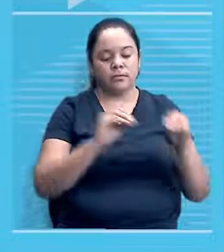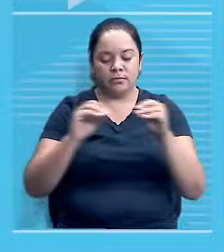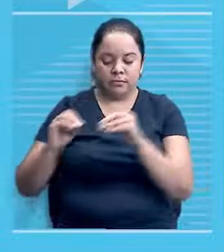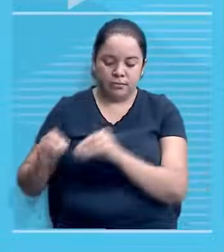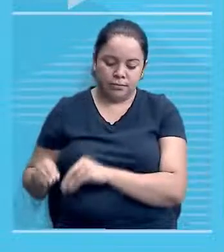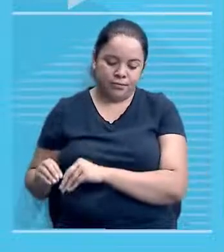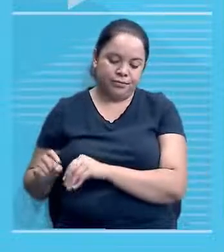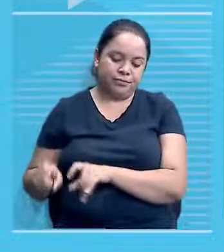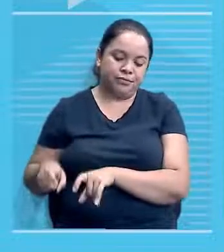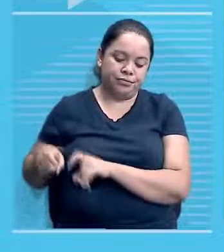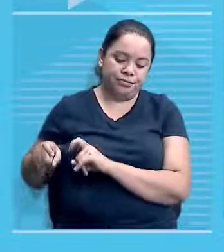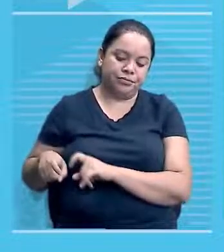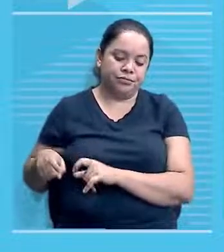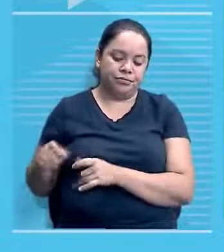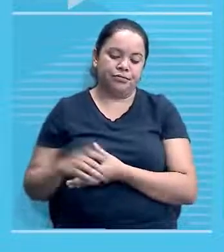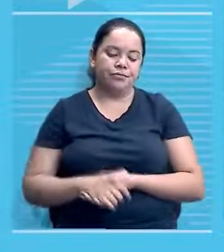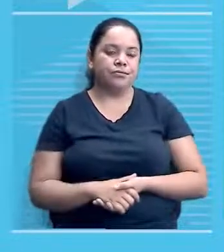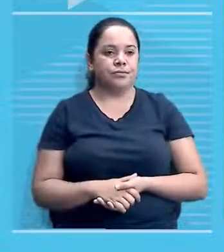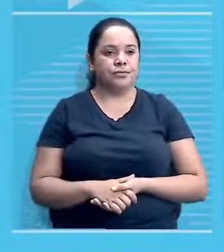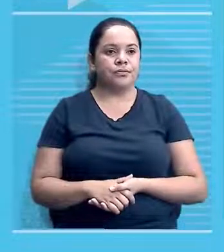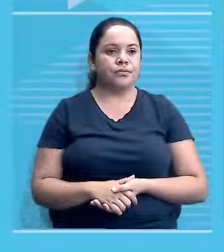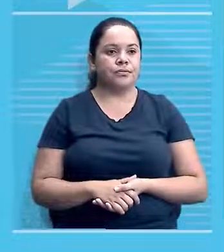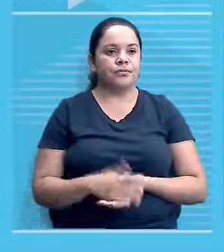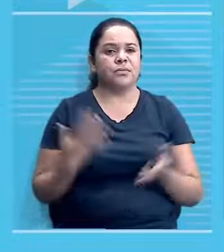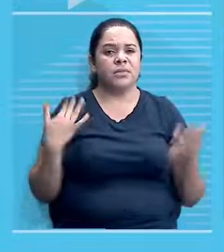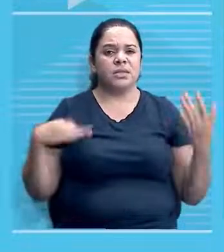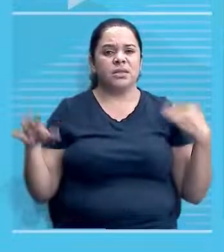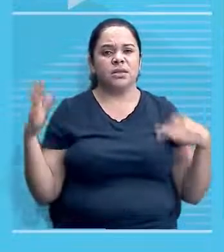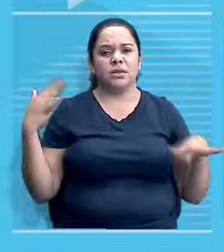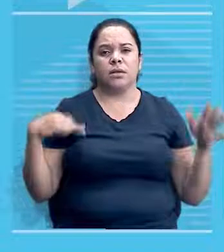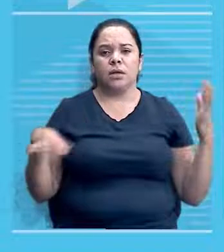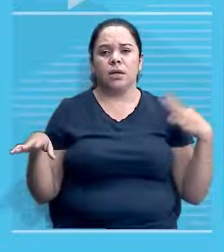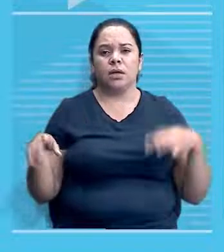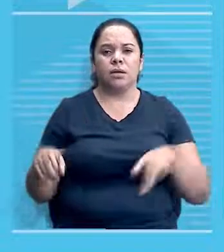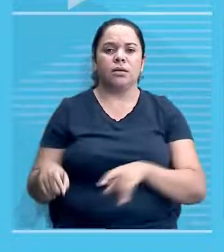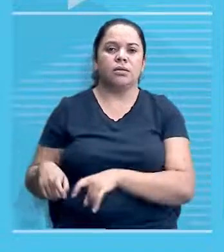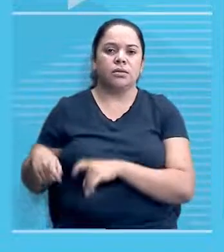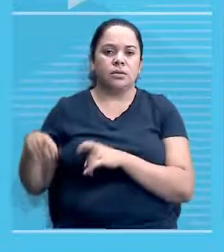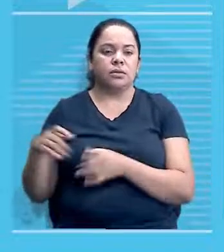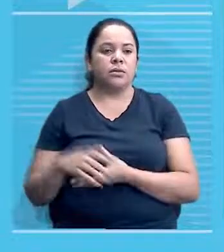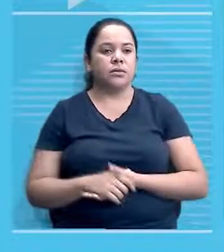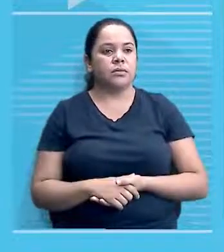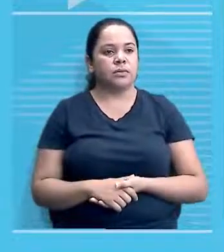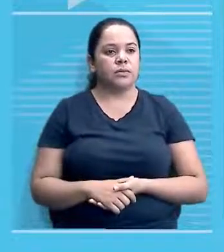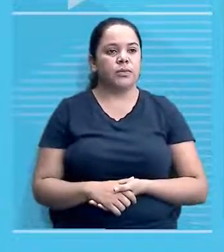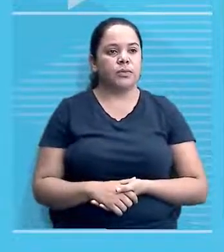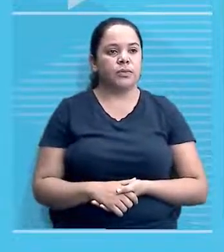cidade tumulto tem muitos muitas designações